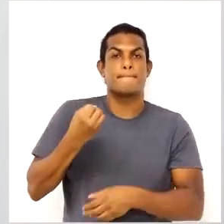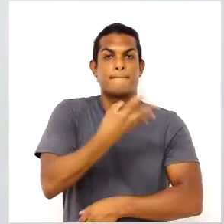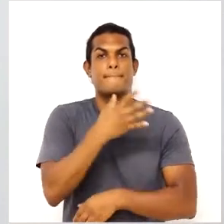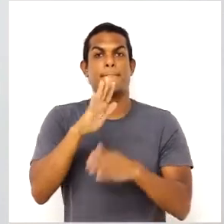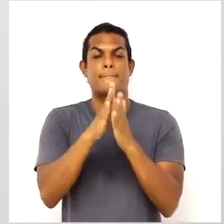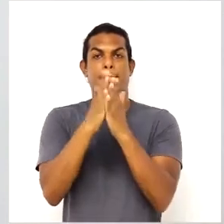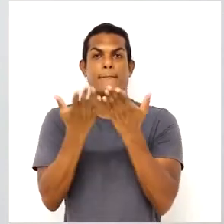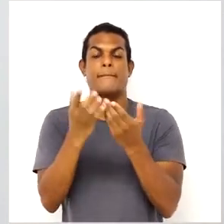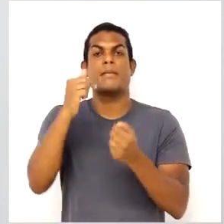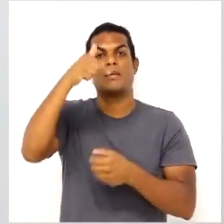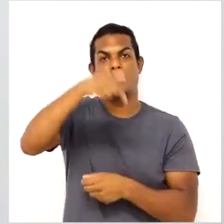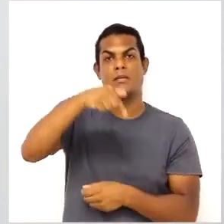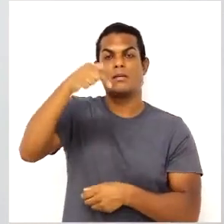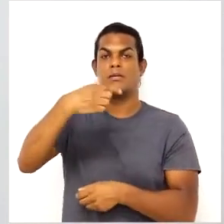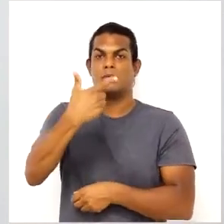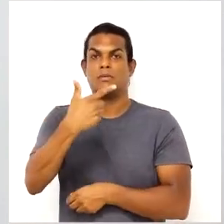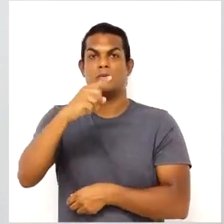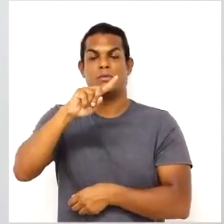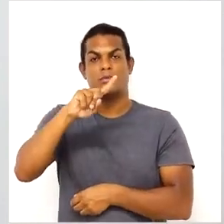R$